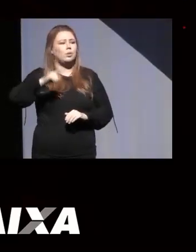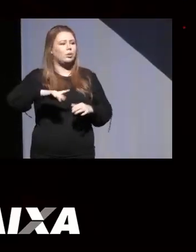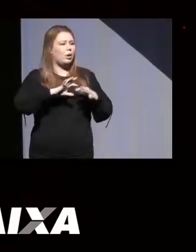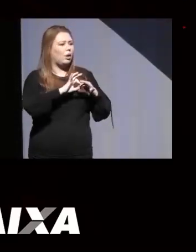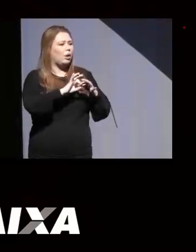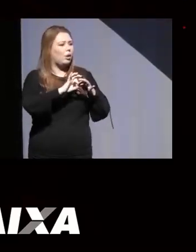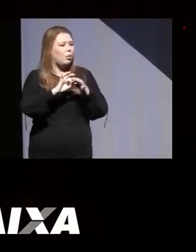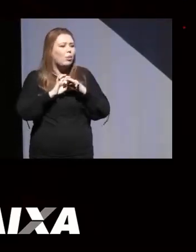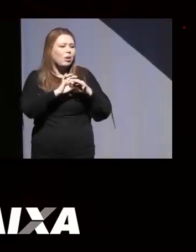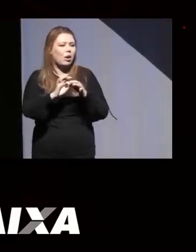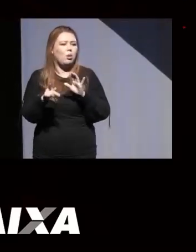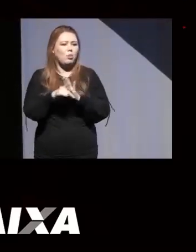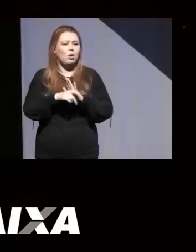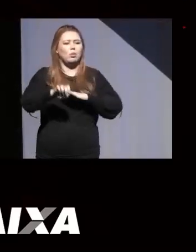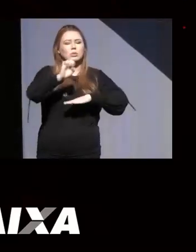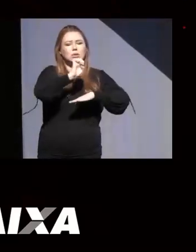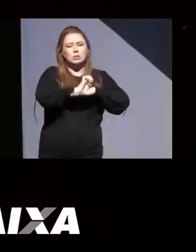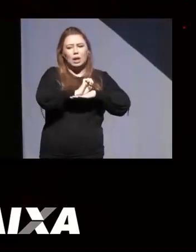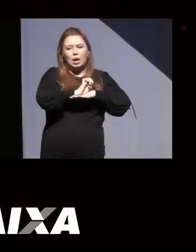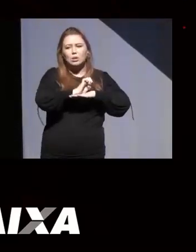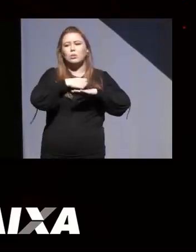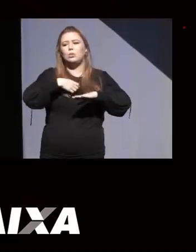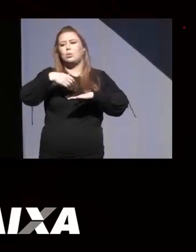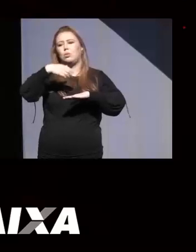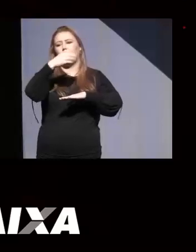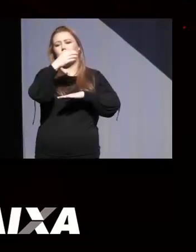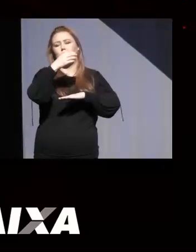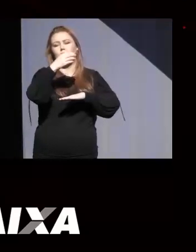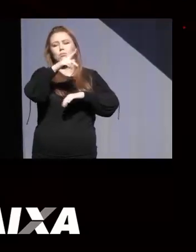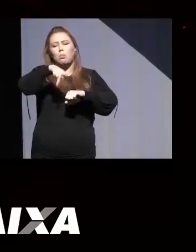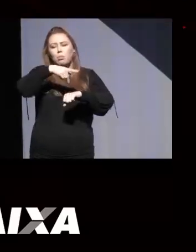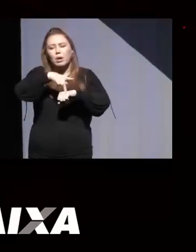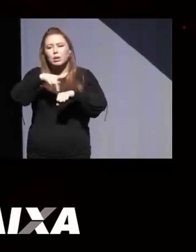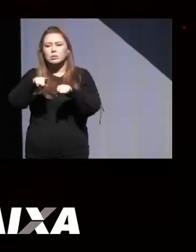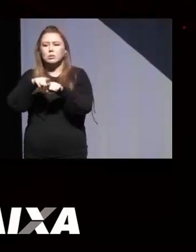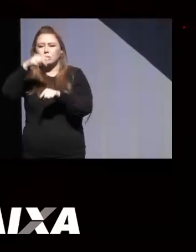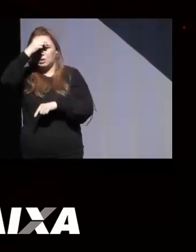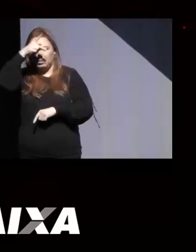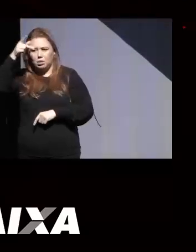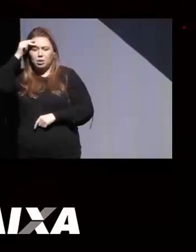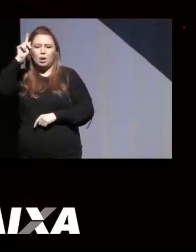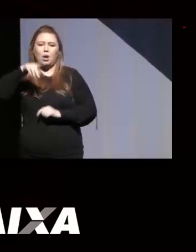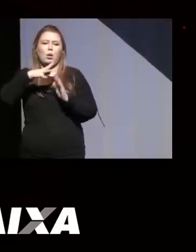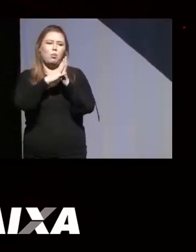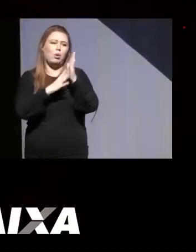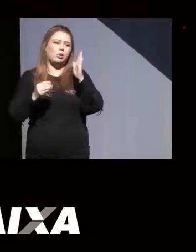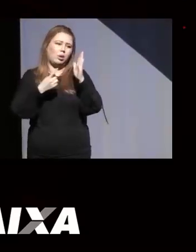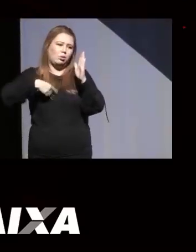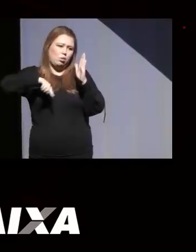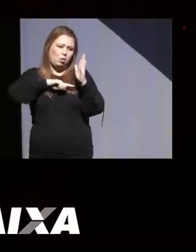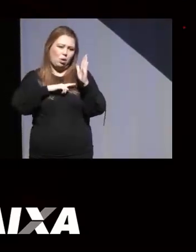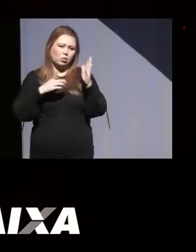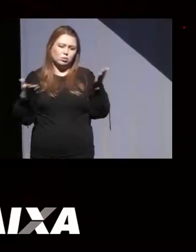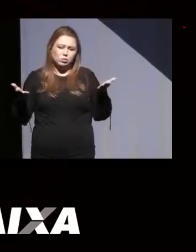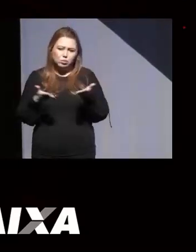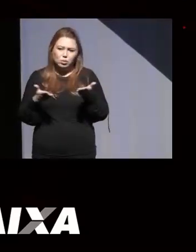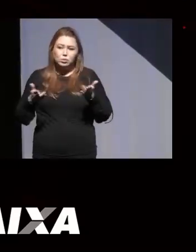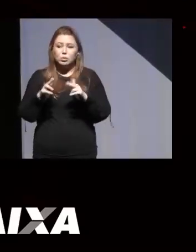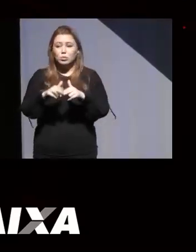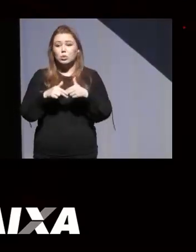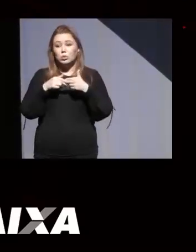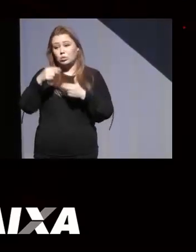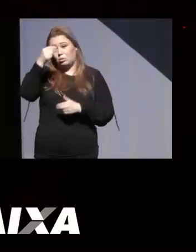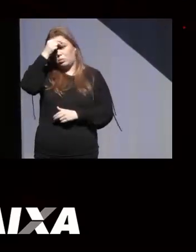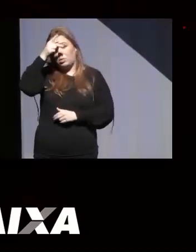União de Estados, Distrito Federal e municípios. É o nosso modelo federativo, então eu entendo que os municípios são